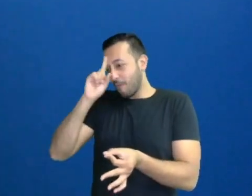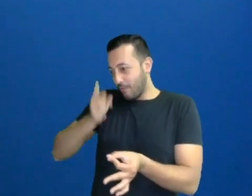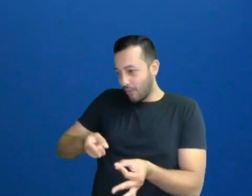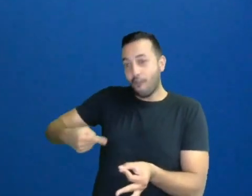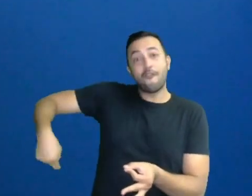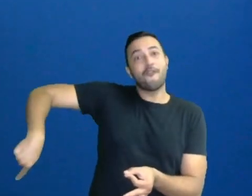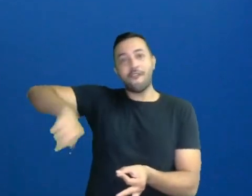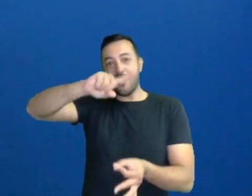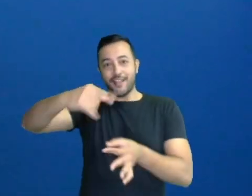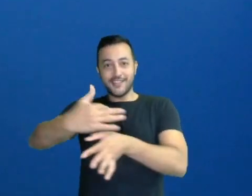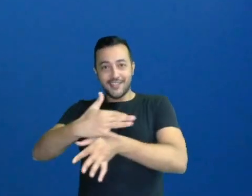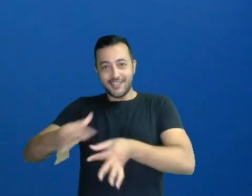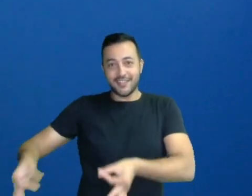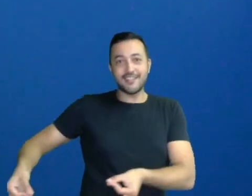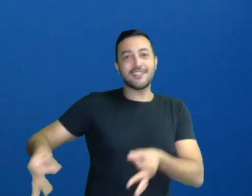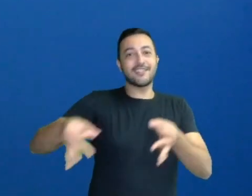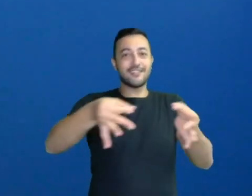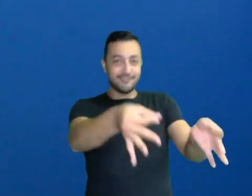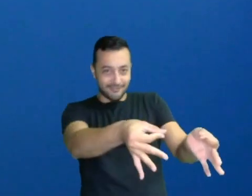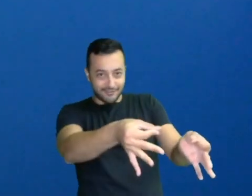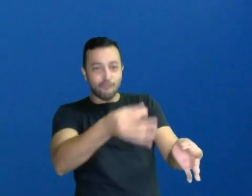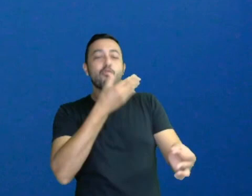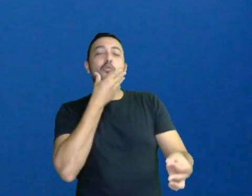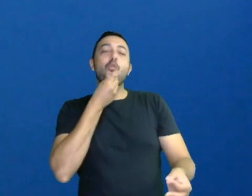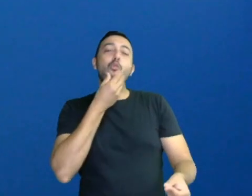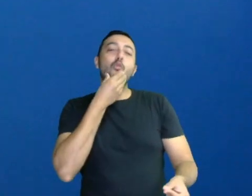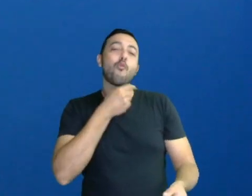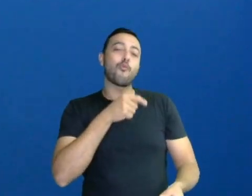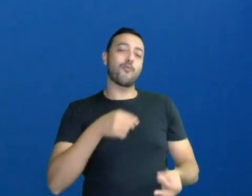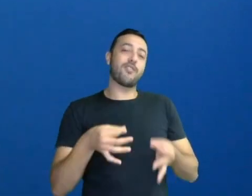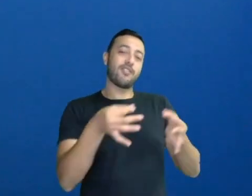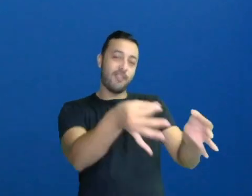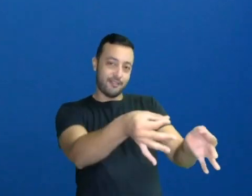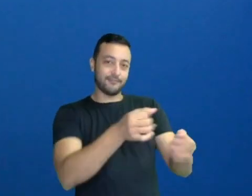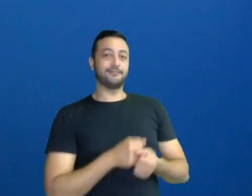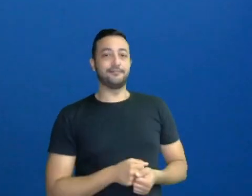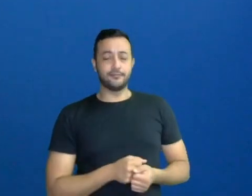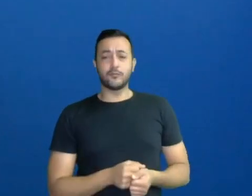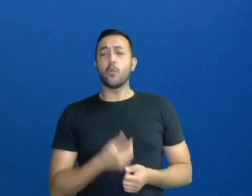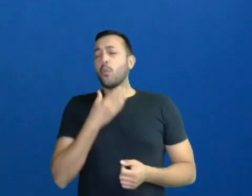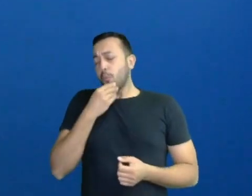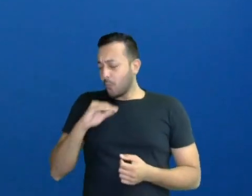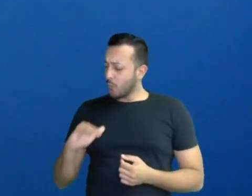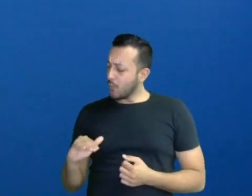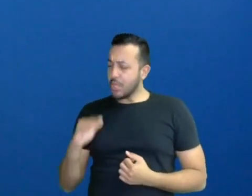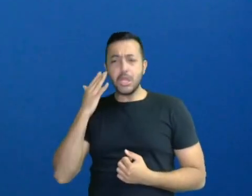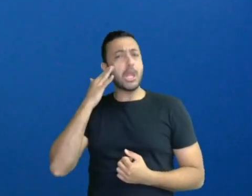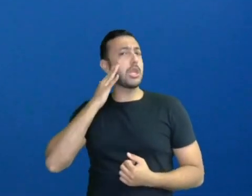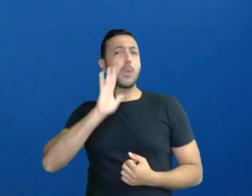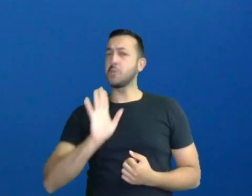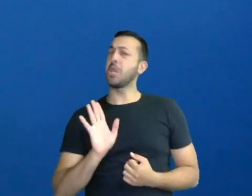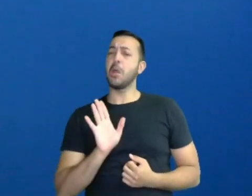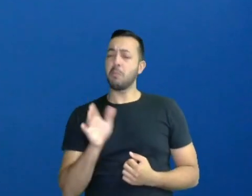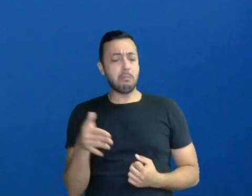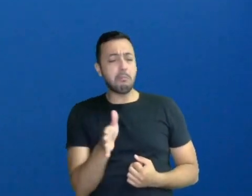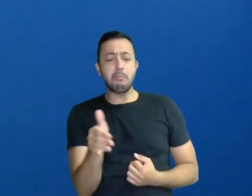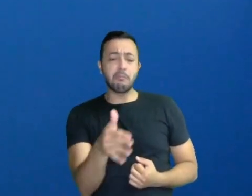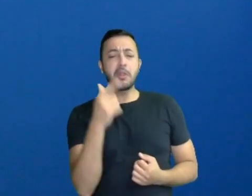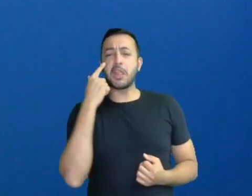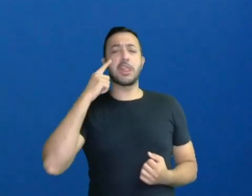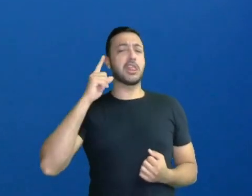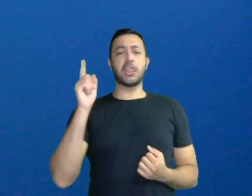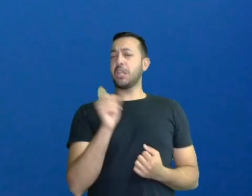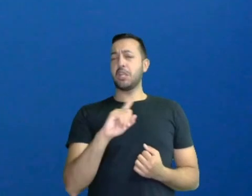levasse o bilhete até a cidade para ser entregue ao Senhor eu não sabia muito bem onde era a cidade